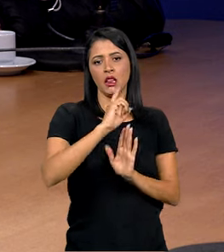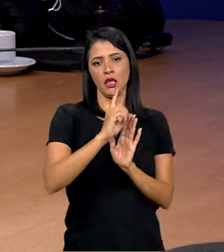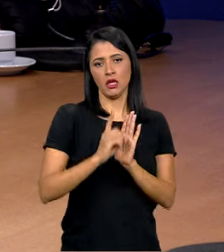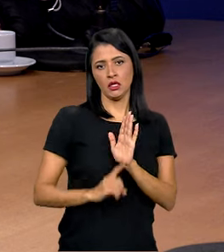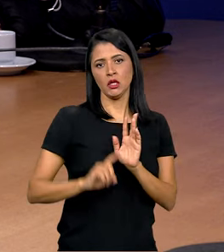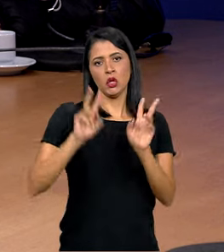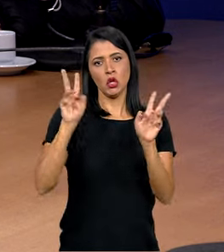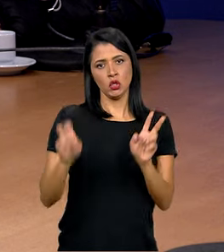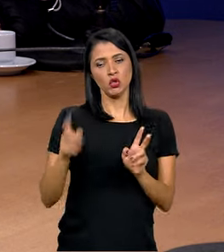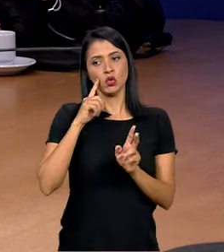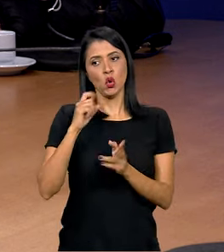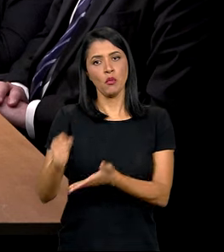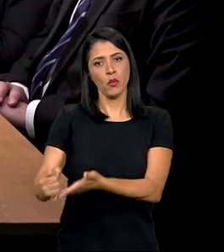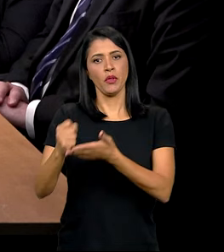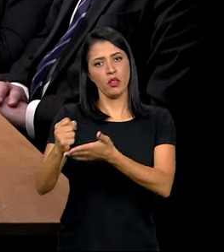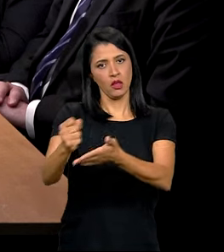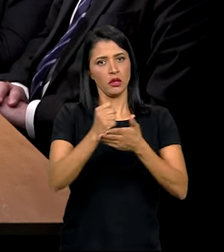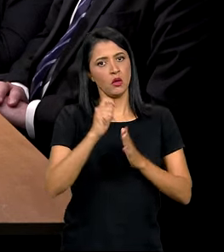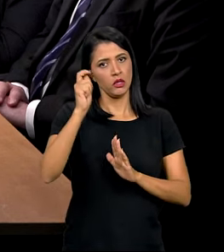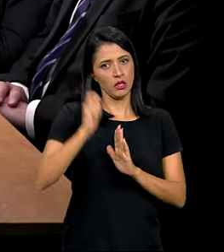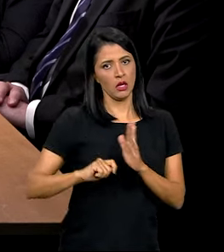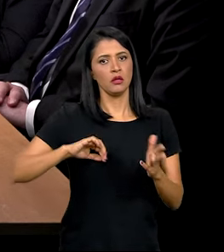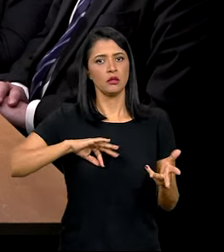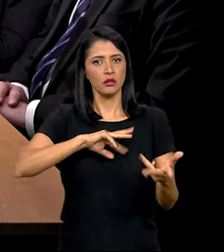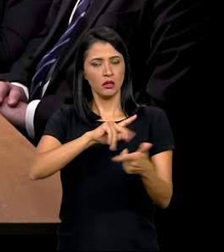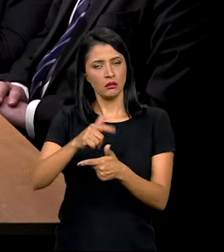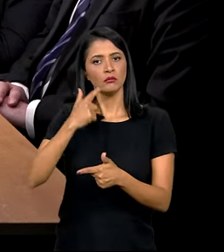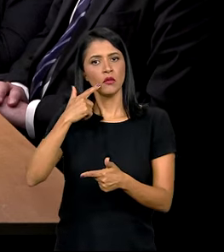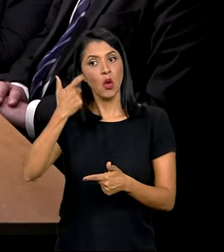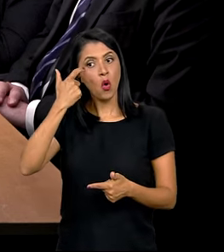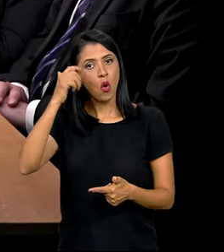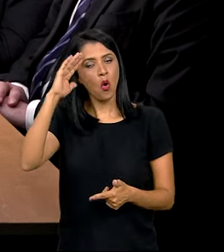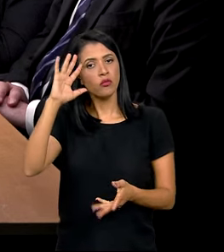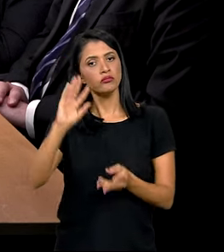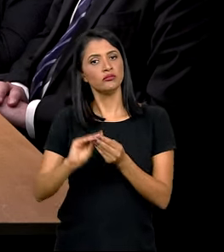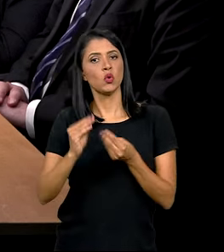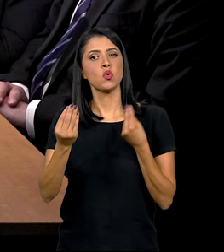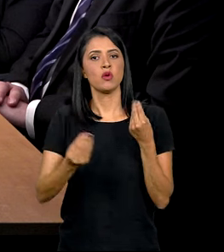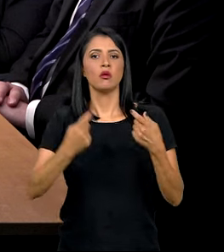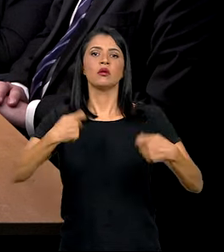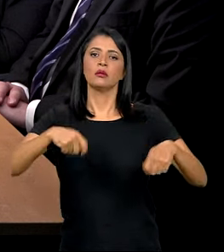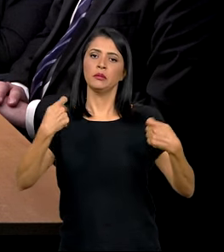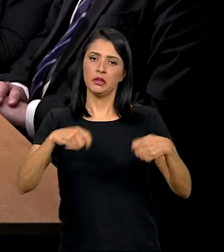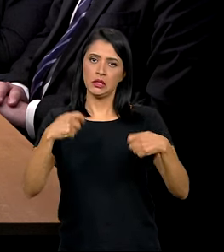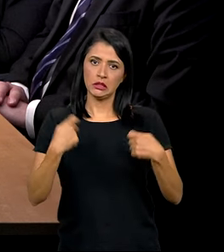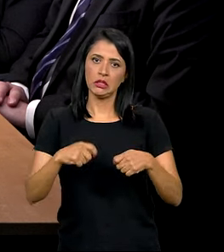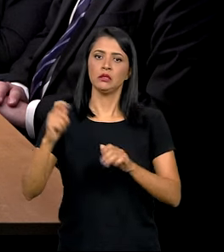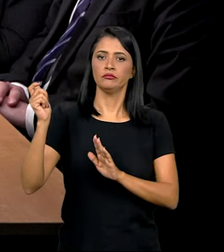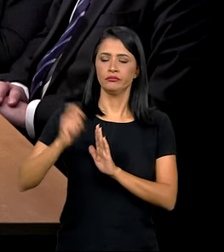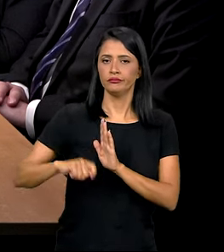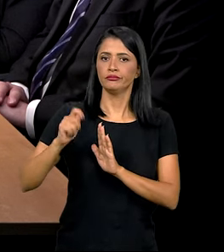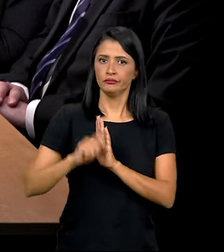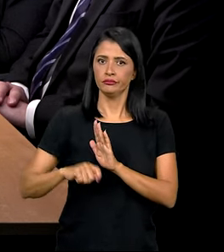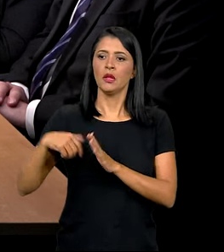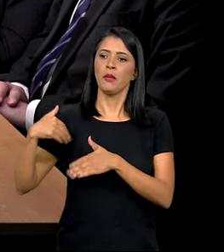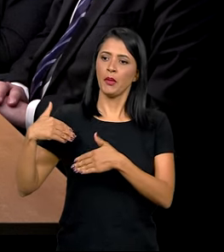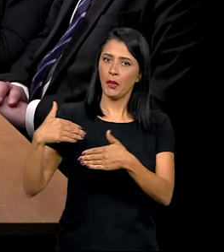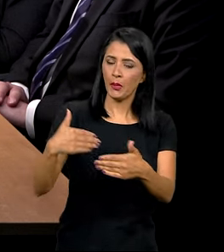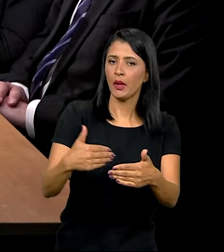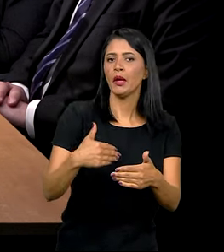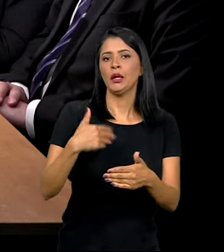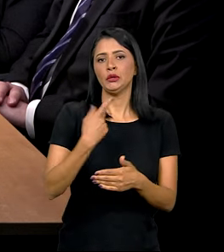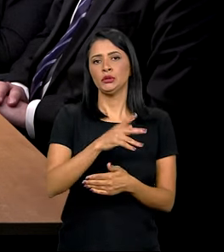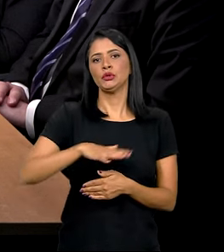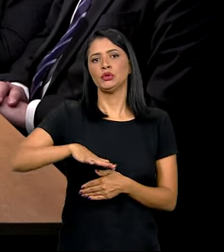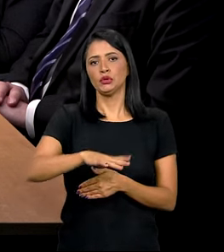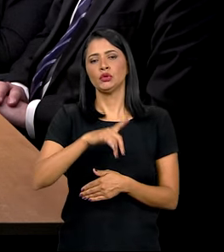Finanças uma declaração sobre cooperação tributária internacional com consenso sobre a necessidade de uma tributação